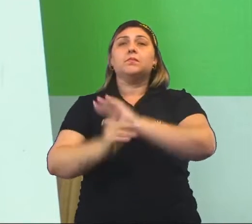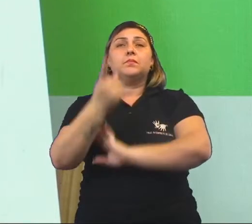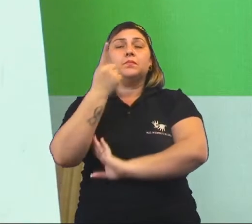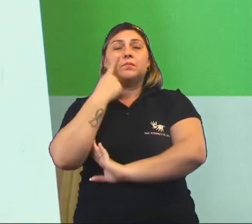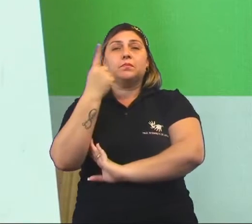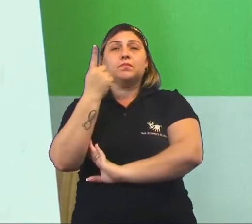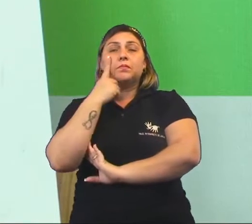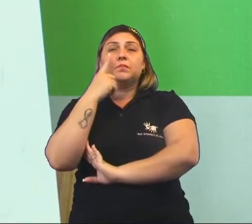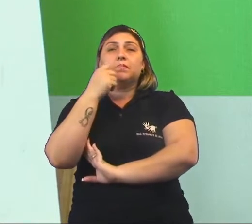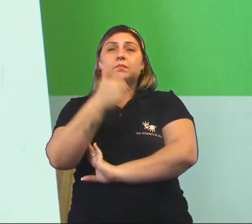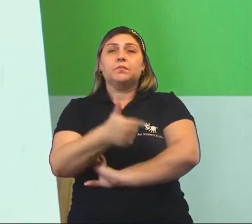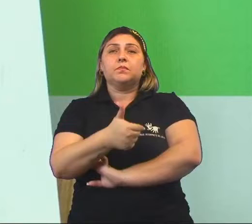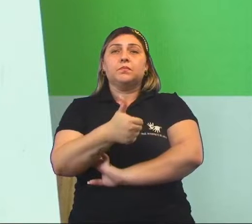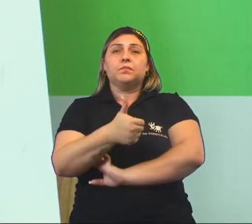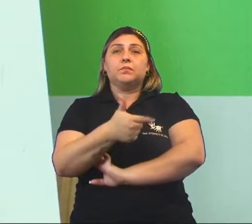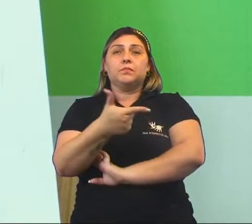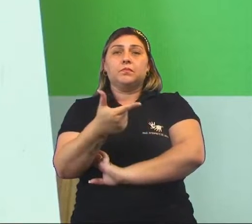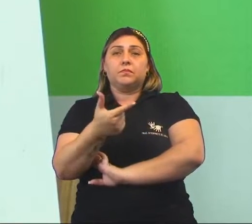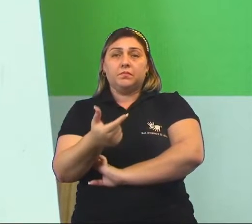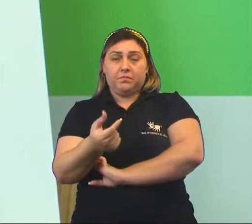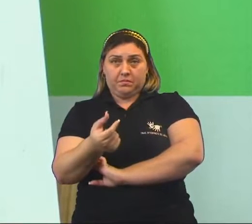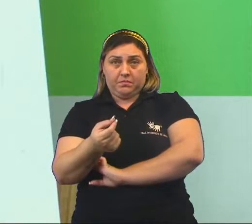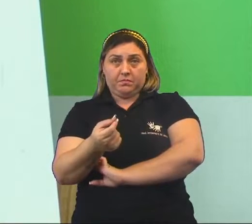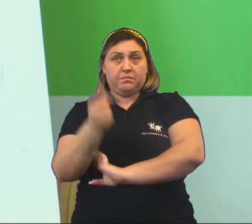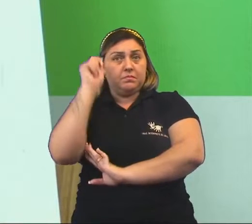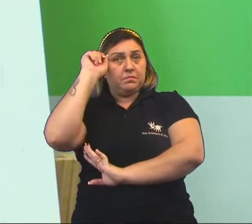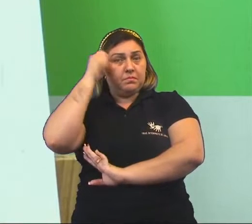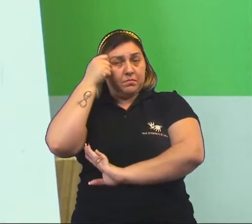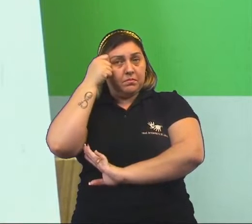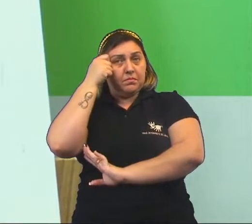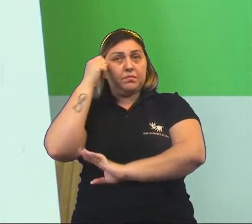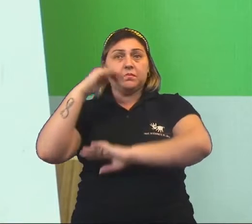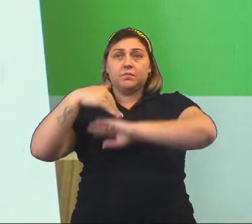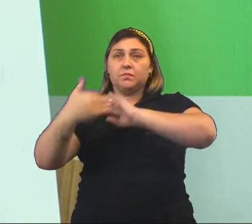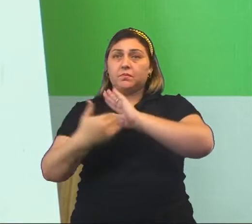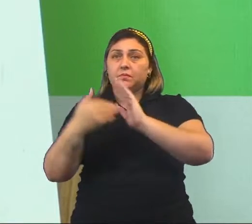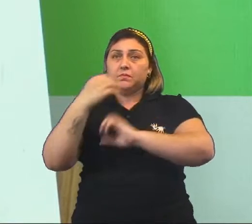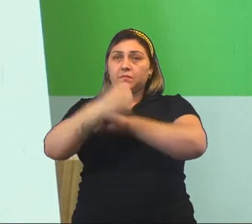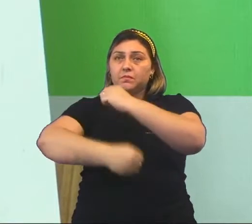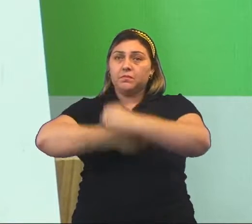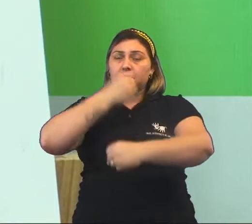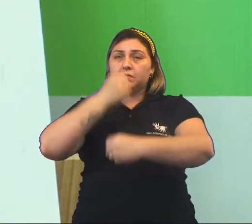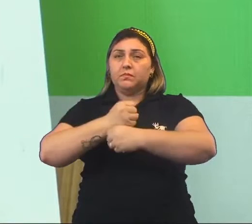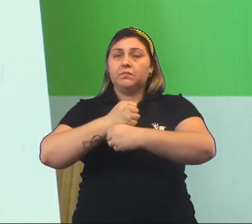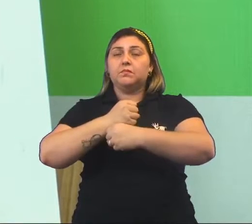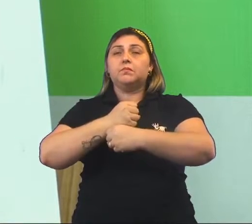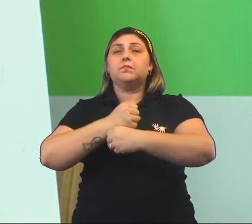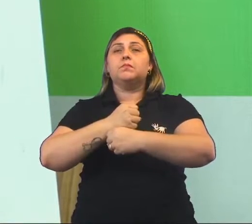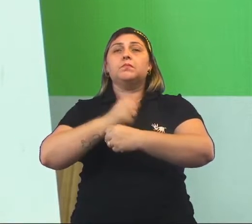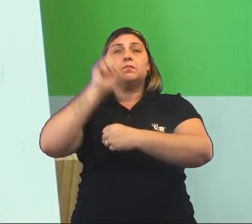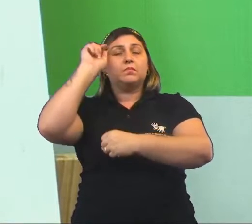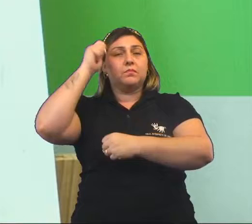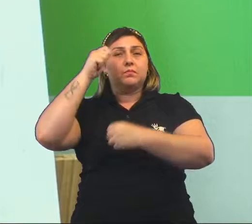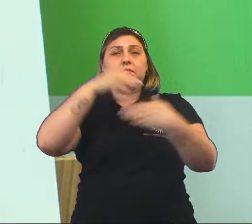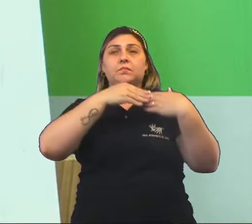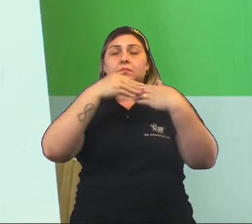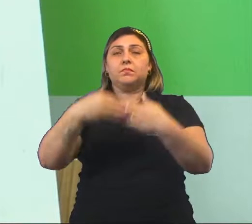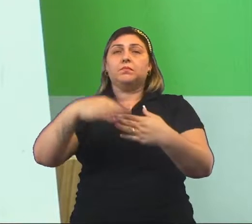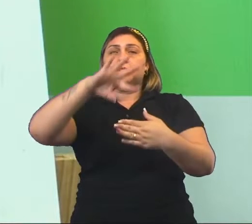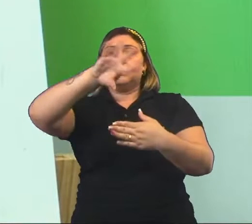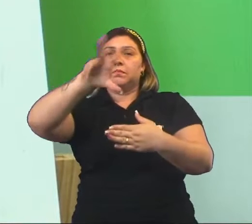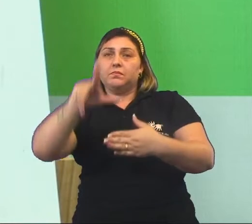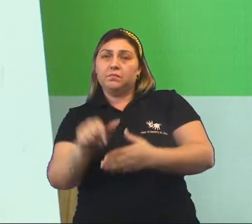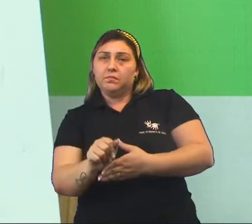só, 120 negros por ano. Então, os escravos vindos da África eram adquiridos por